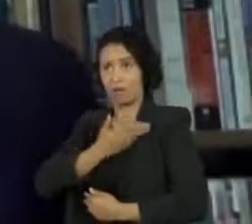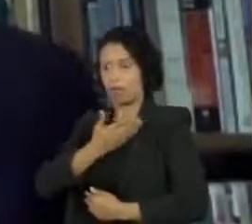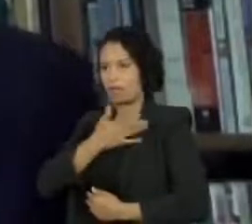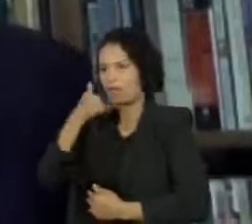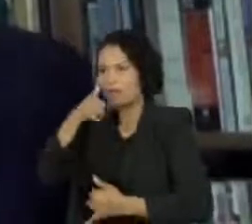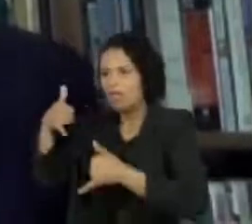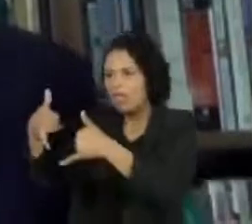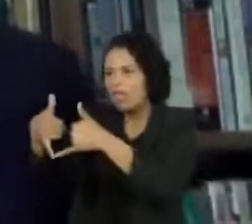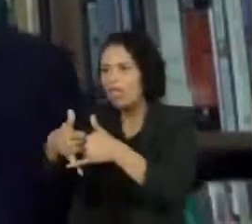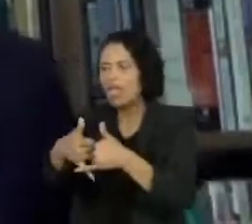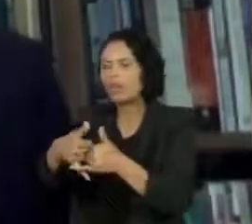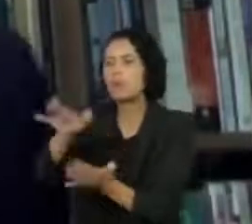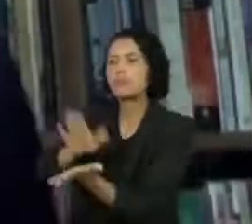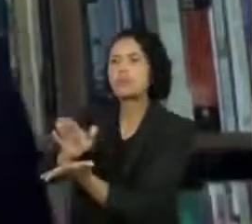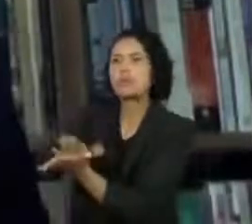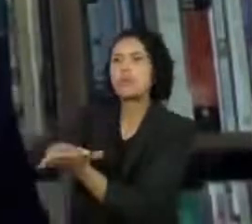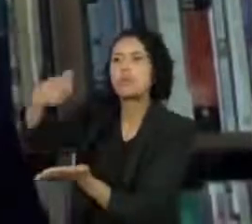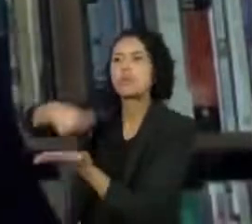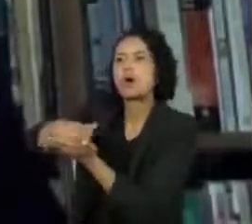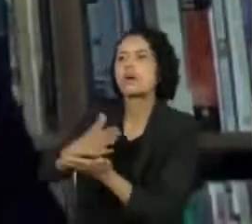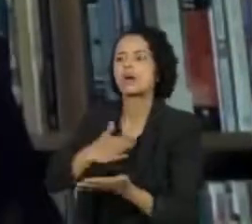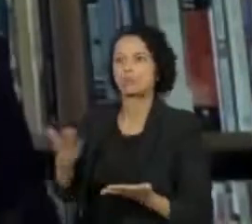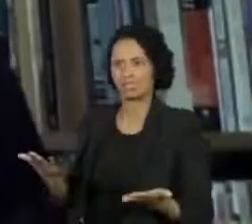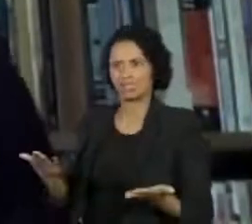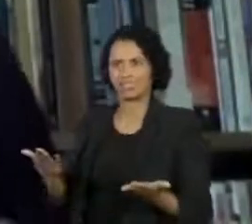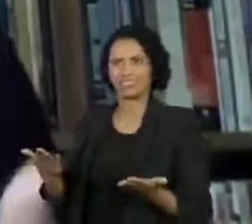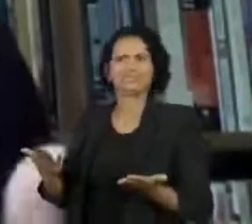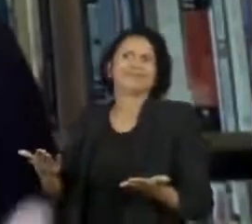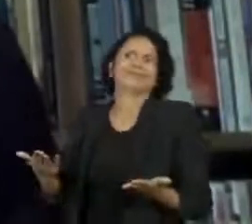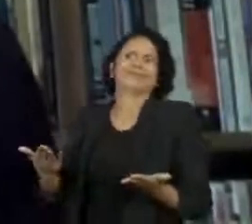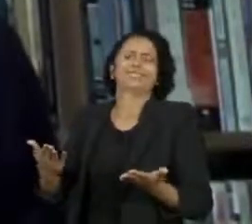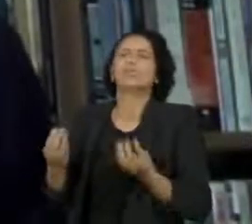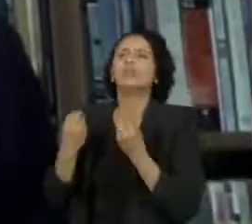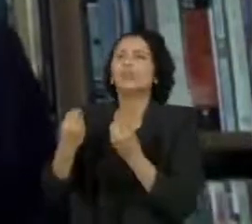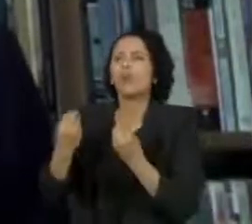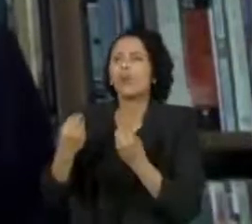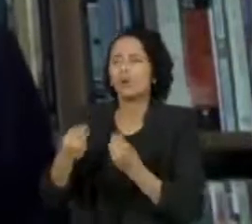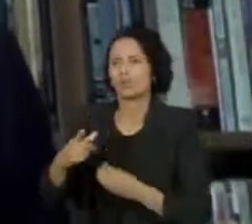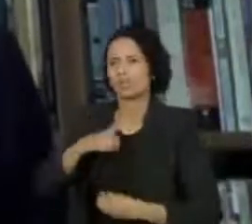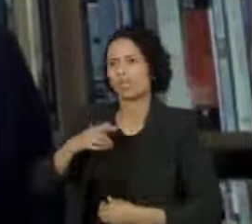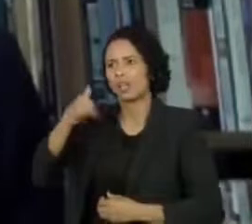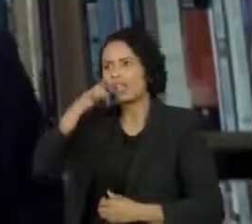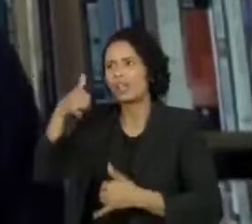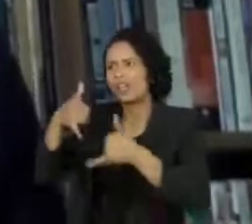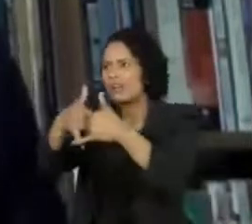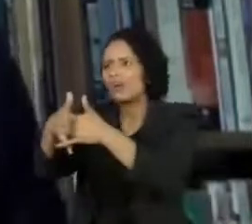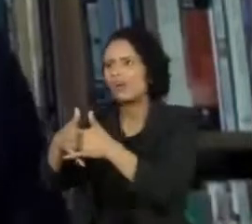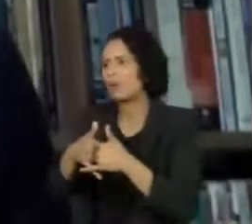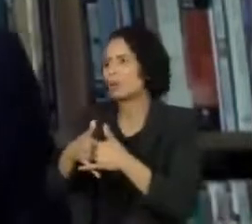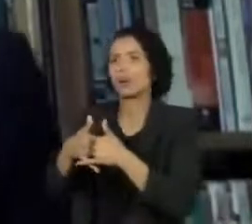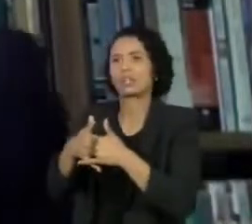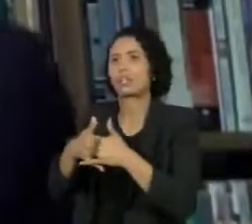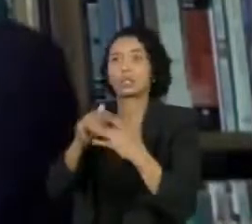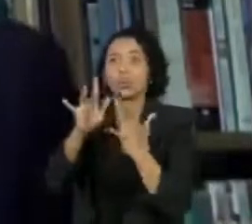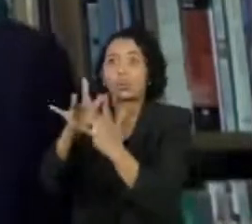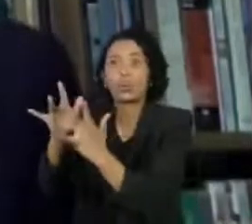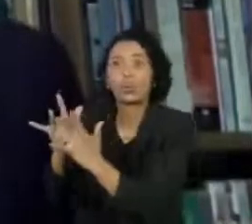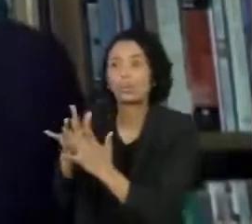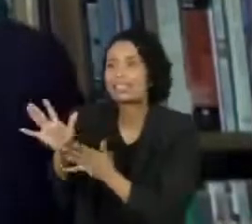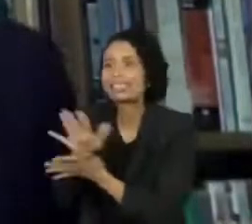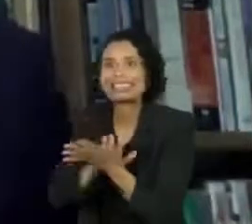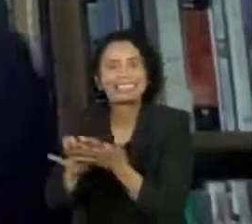e cobrar a dívida. Ou seja, ela ligou, contactou pessoas com as quais ela não tem nenhuma